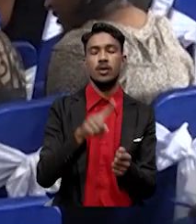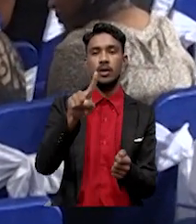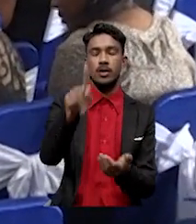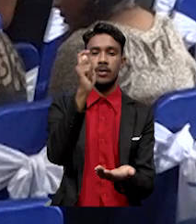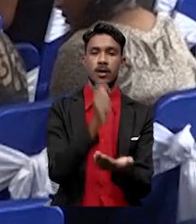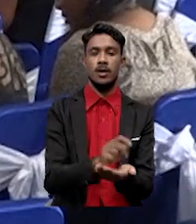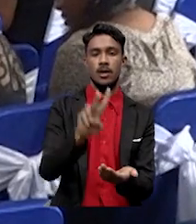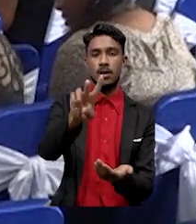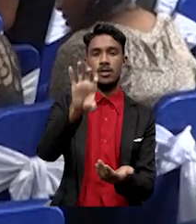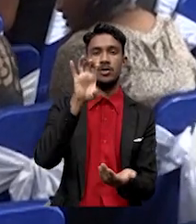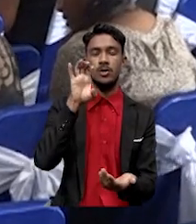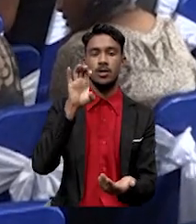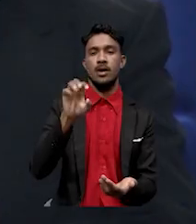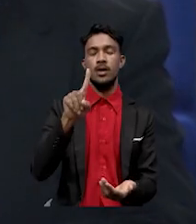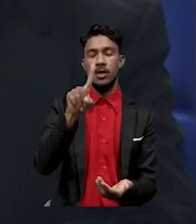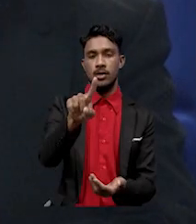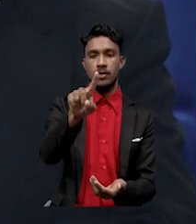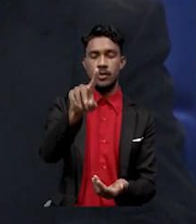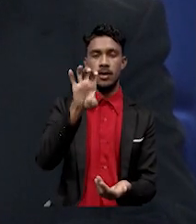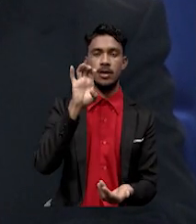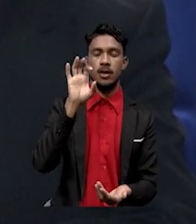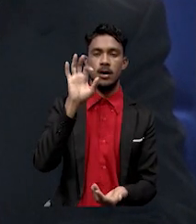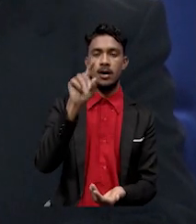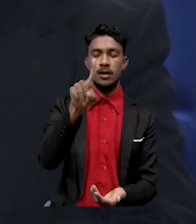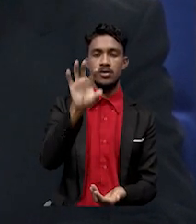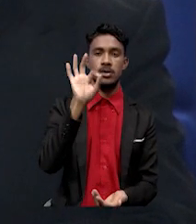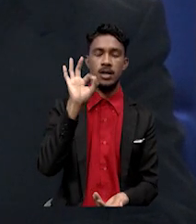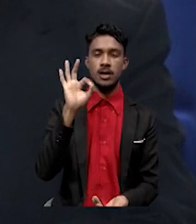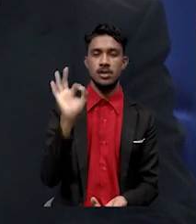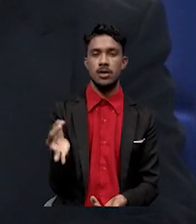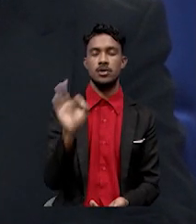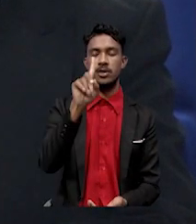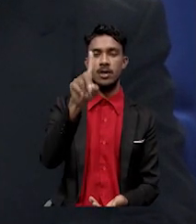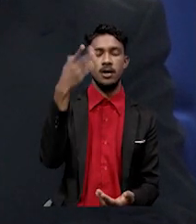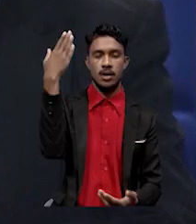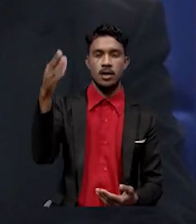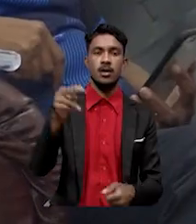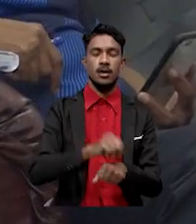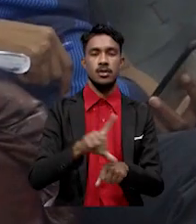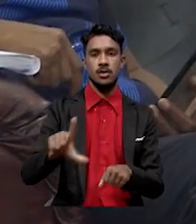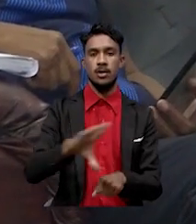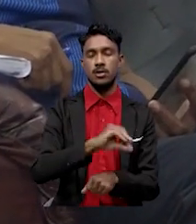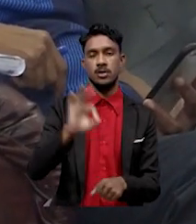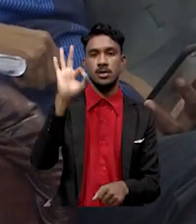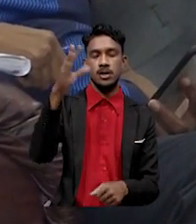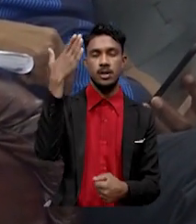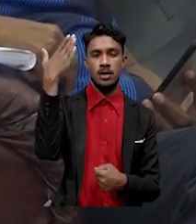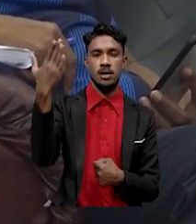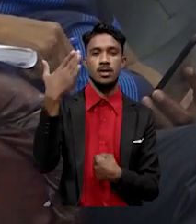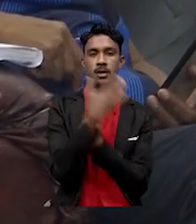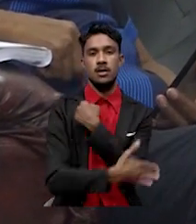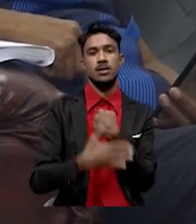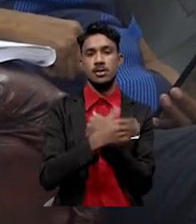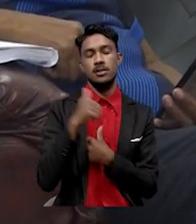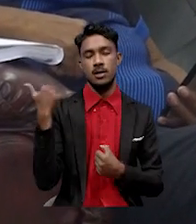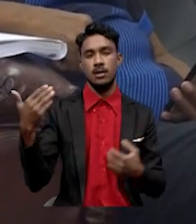nebe rihung ida atus ida senulu resi ida, ia nacional, no sia ia diaspora.